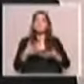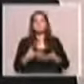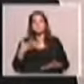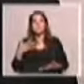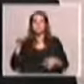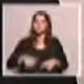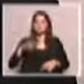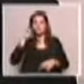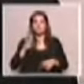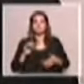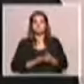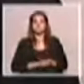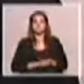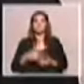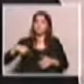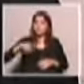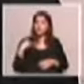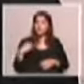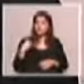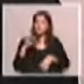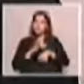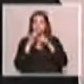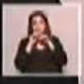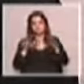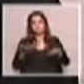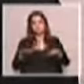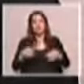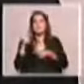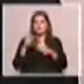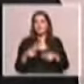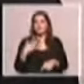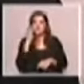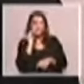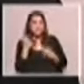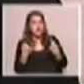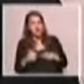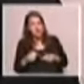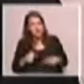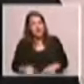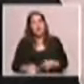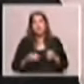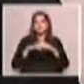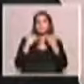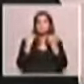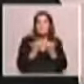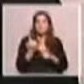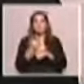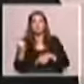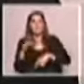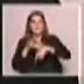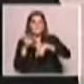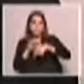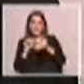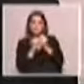dia. Pois, a nossa preocupação é divulgar a doença. Uhum. A doença ainda sofre de preconceito, é uma doença social, é uma doença da pele,